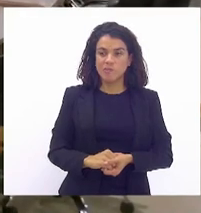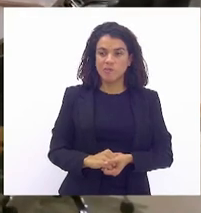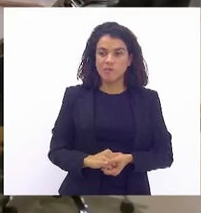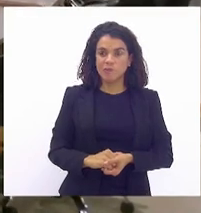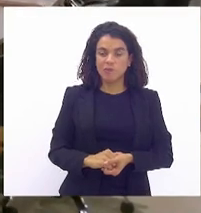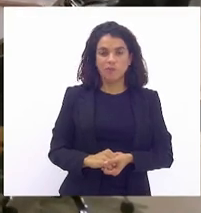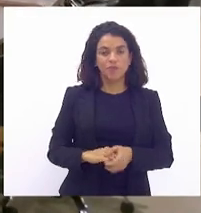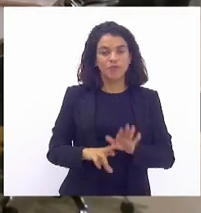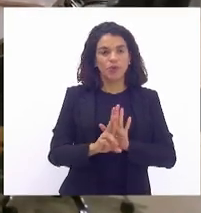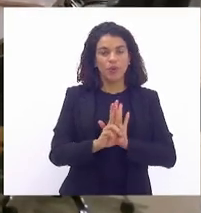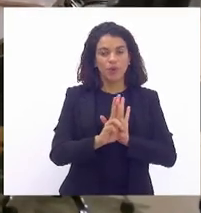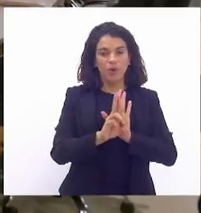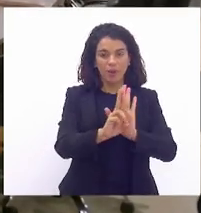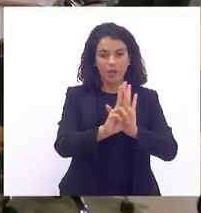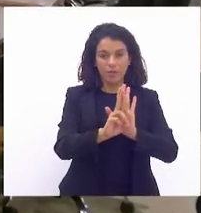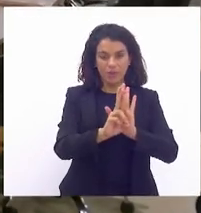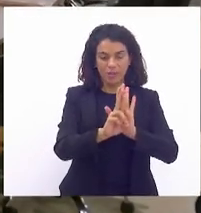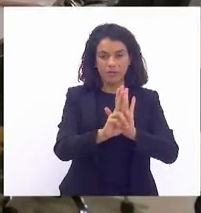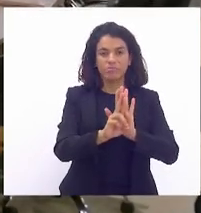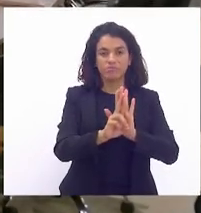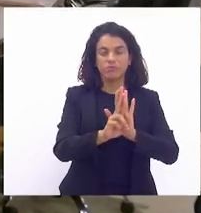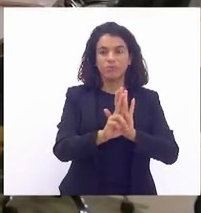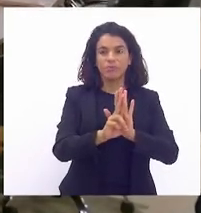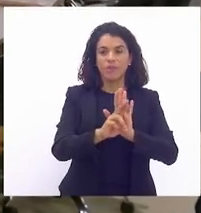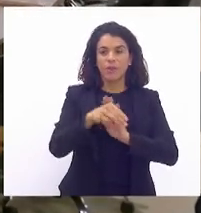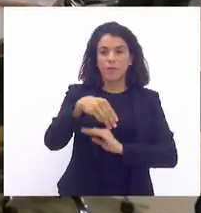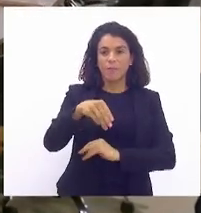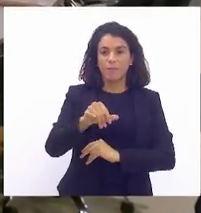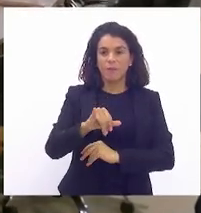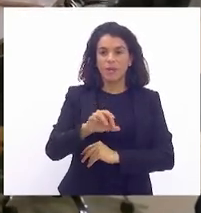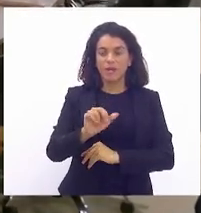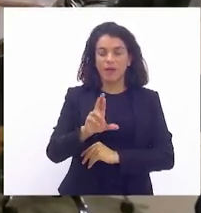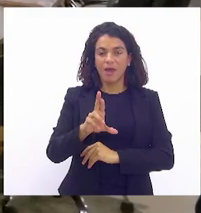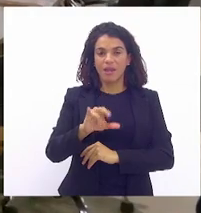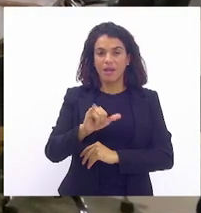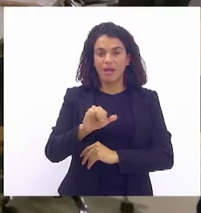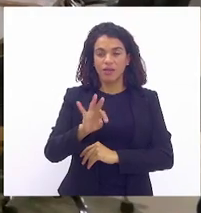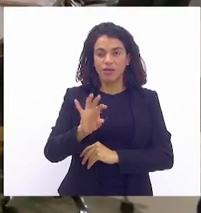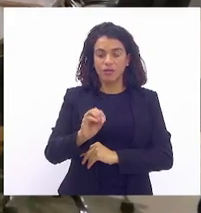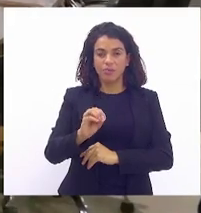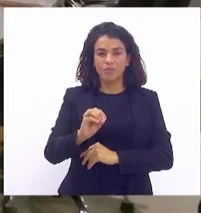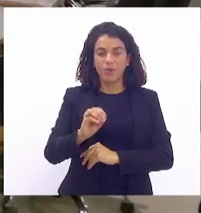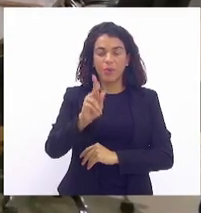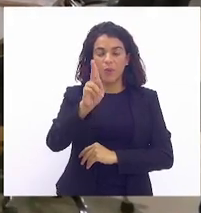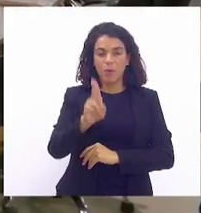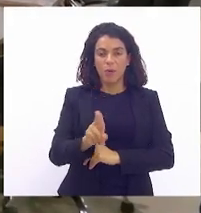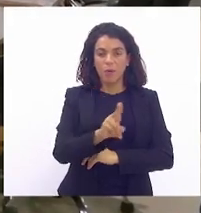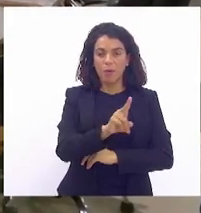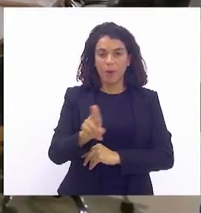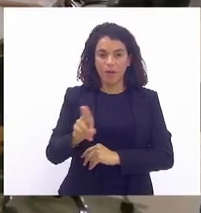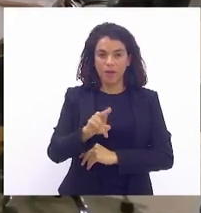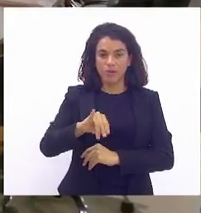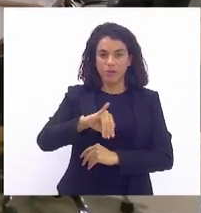O representante do Vicariato Episcopal de Volta Redonda, o padre Juarez Sampaio.